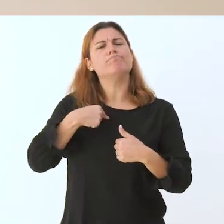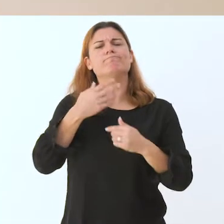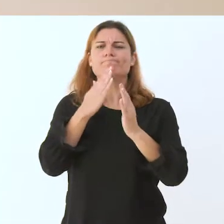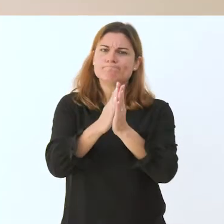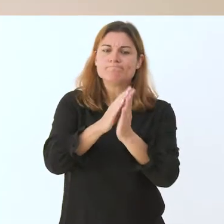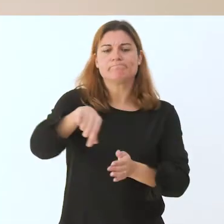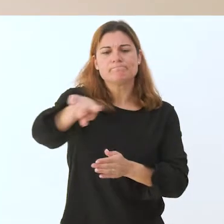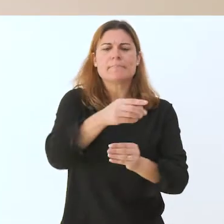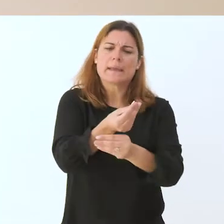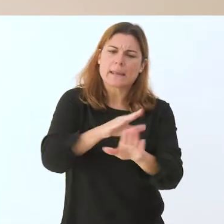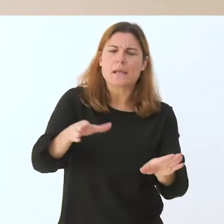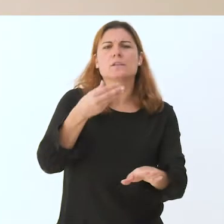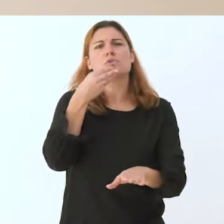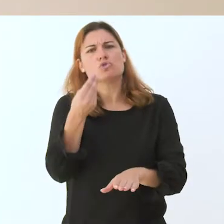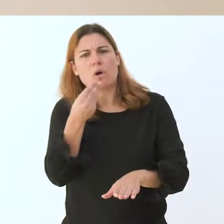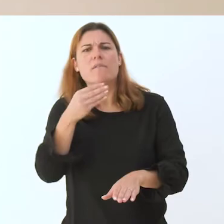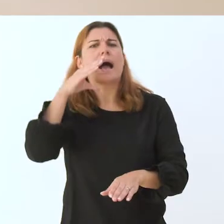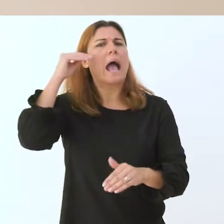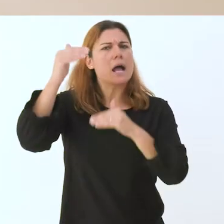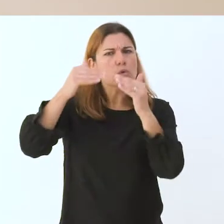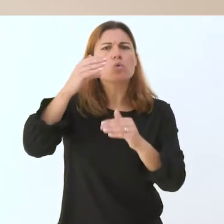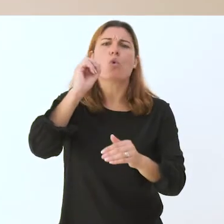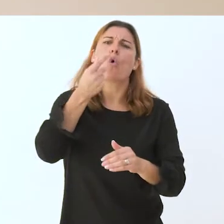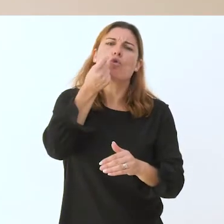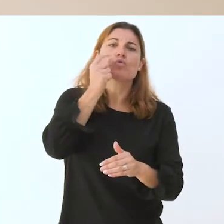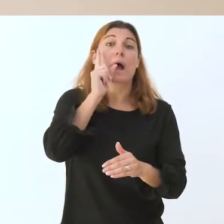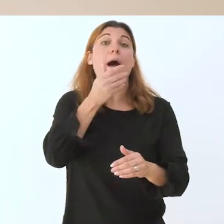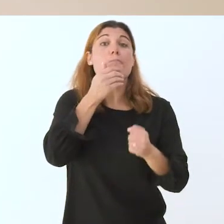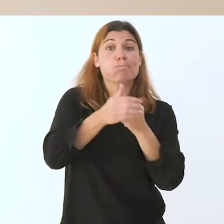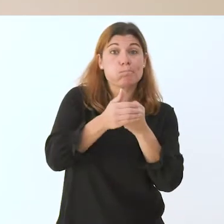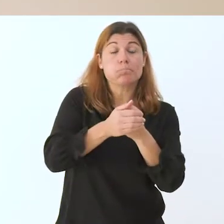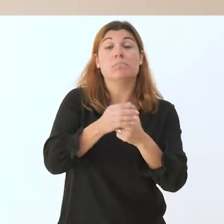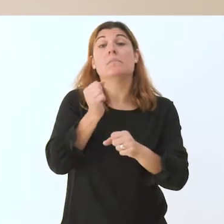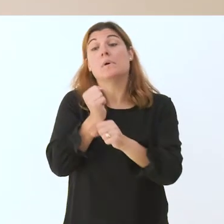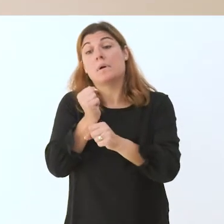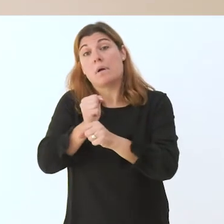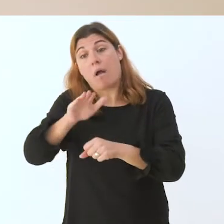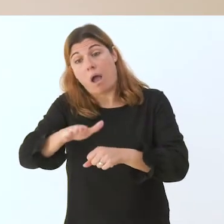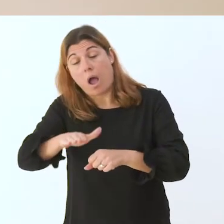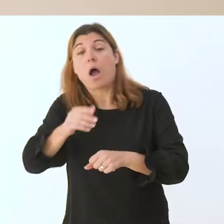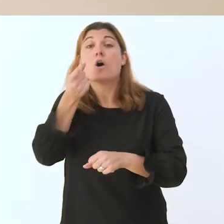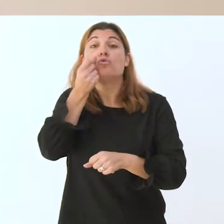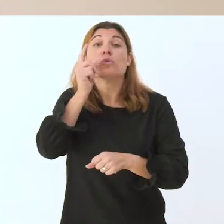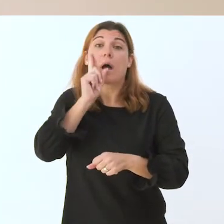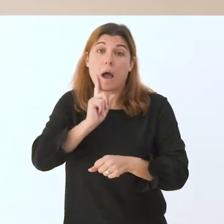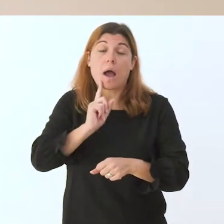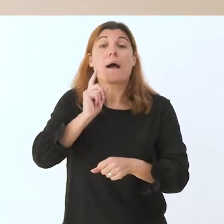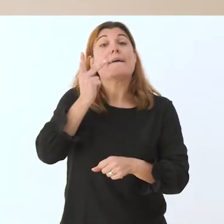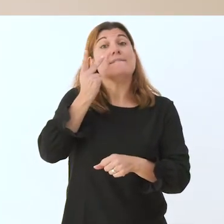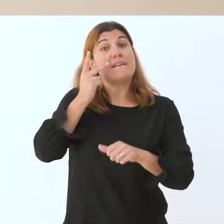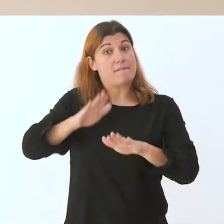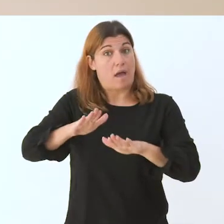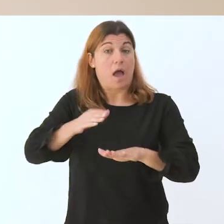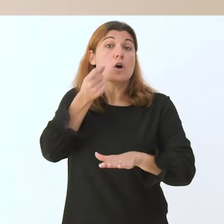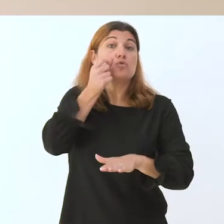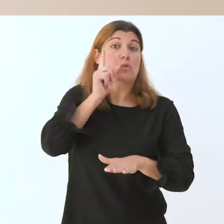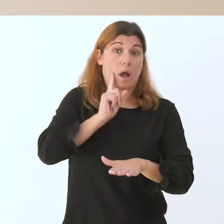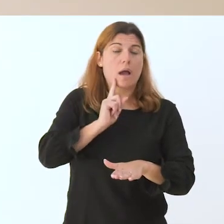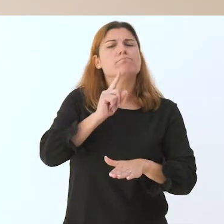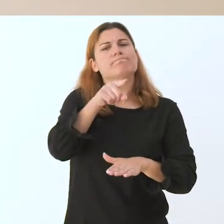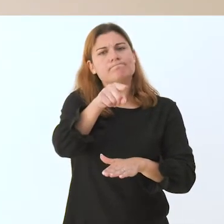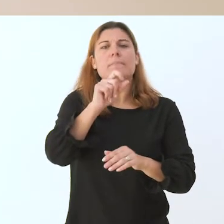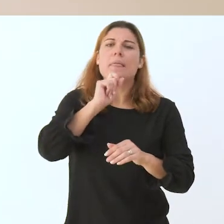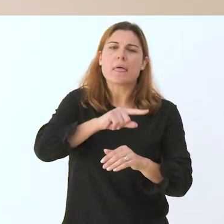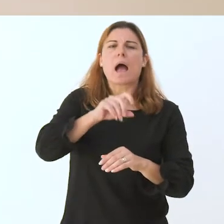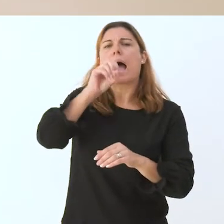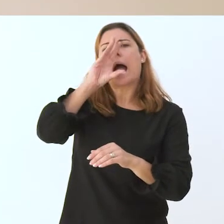criança, jovem, adulto e adulta, idoso ou idosa, residente ou trabalhadora ou trabalhador no concelho,